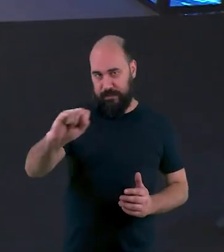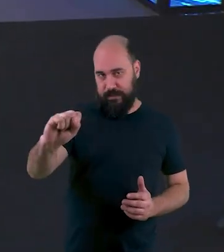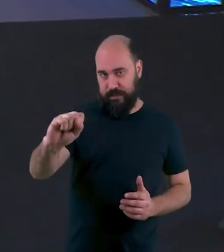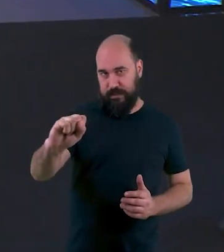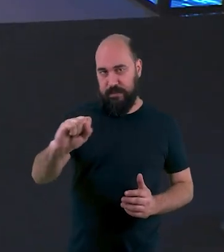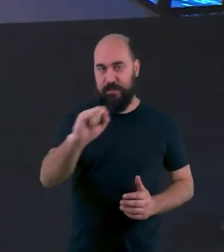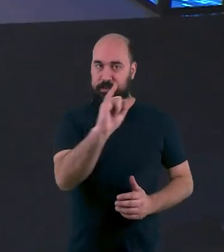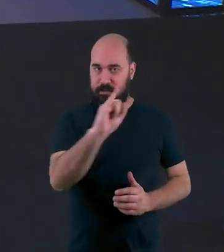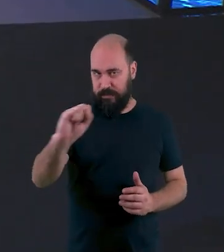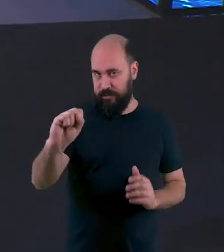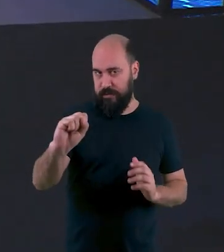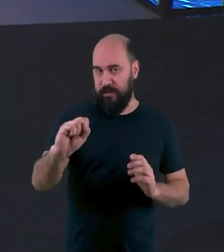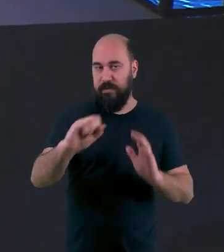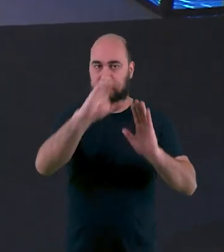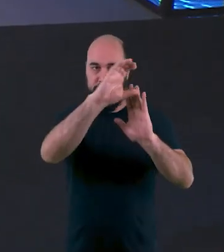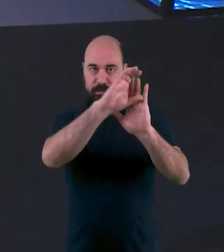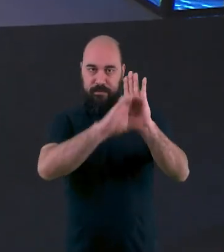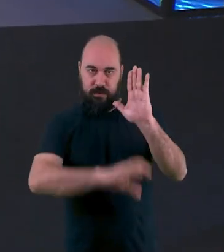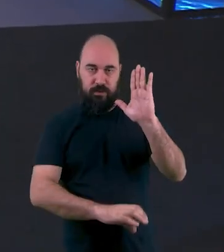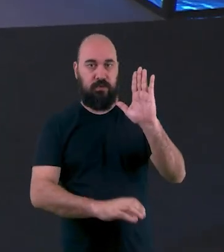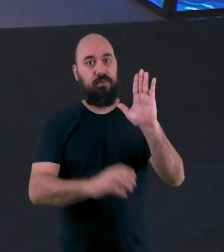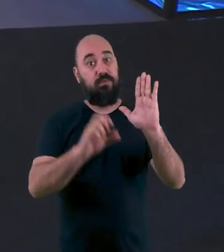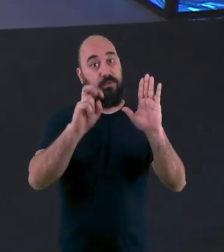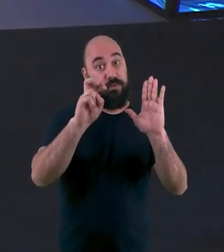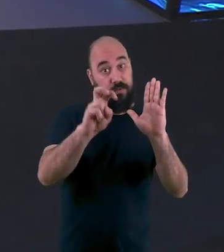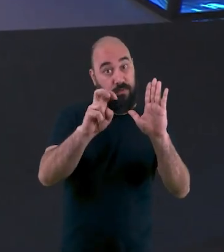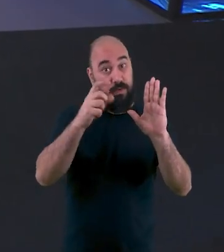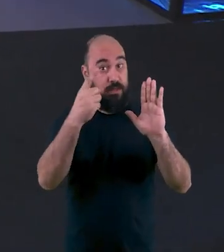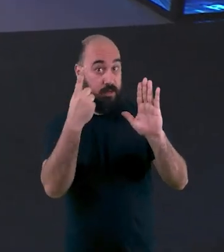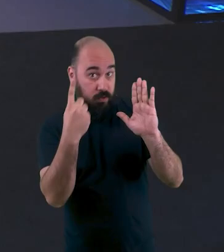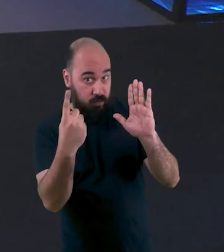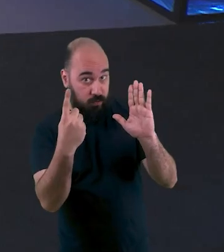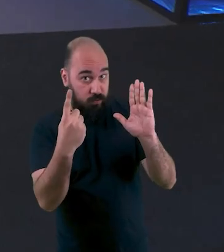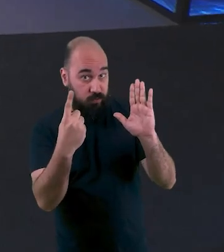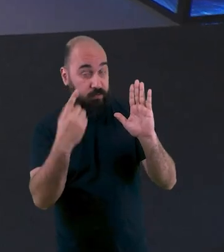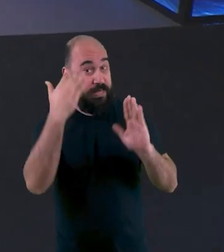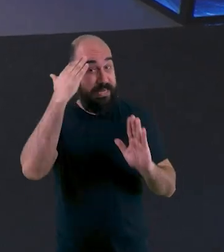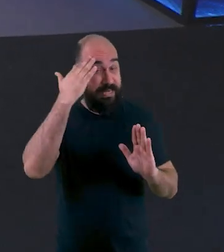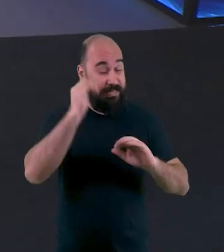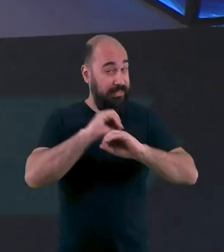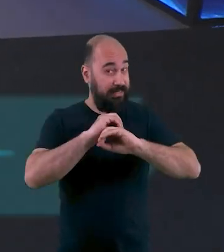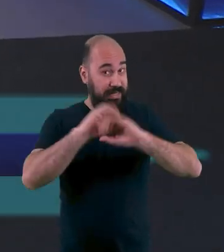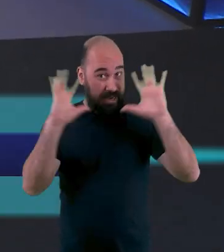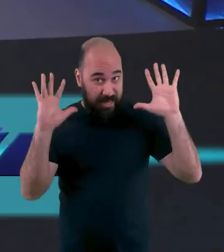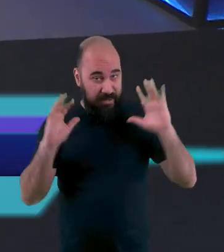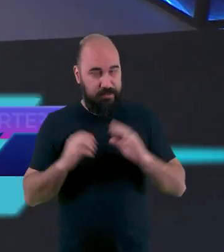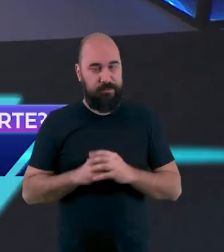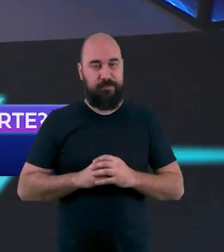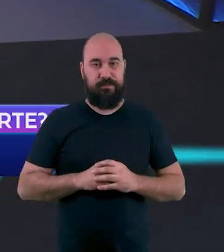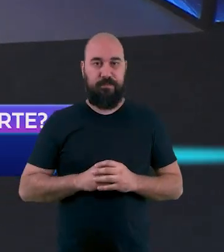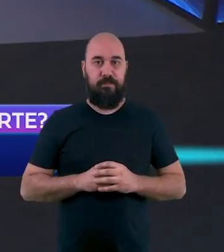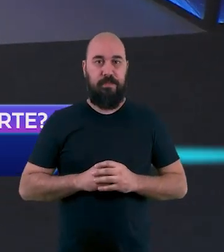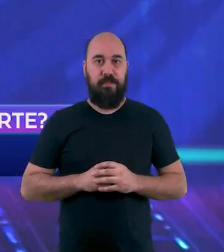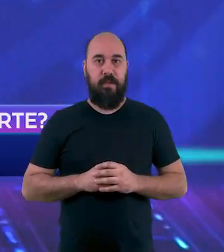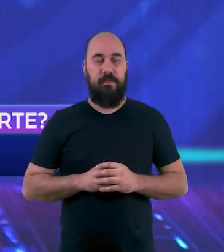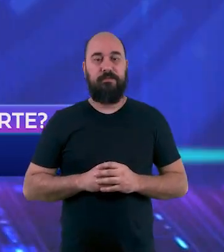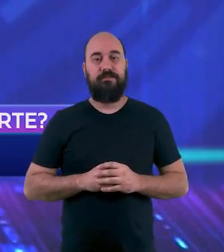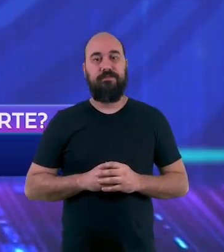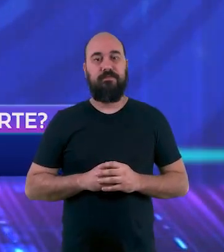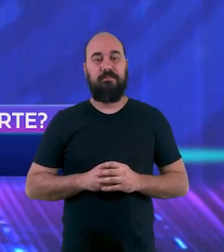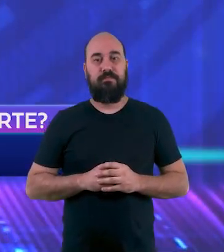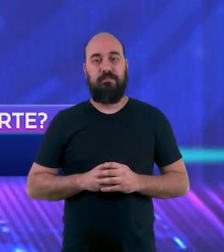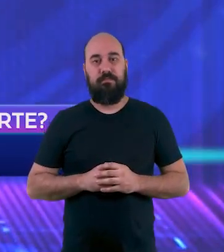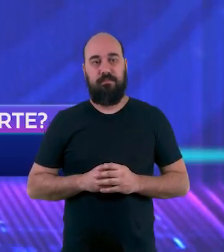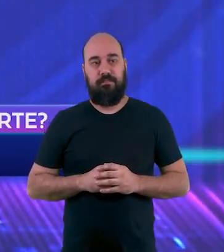Volta um pouquinho aí na Bíblia onde você está. Vamos a Isaías capítulo 51. Já achei aqui.